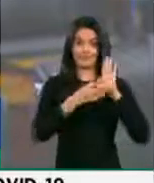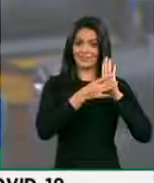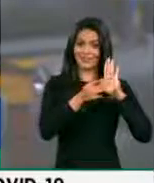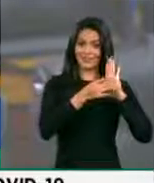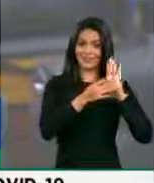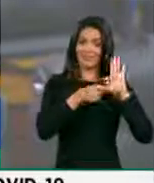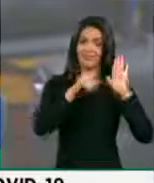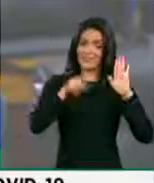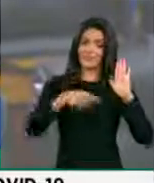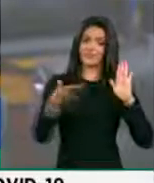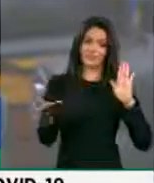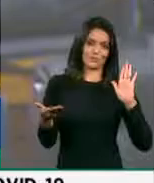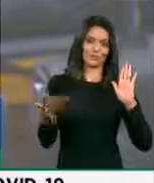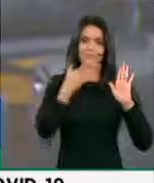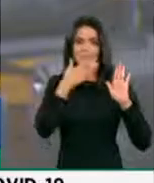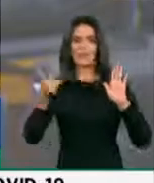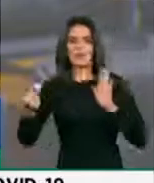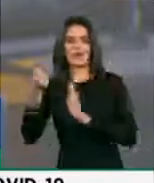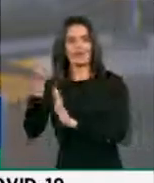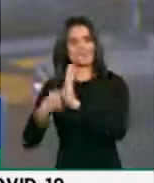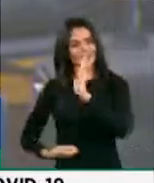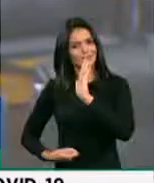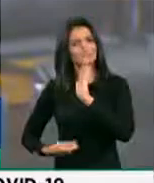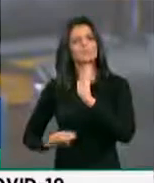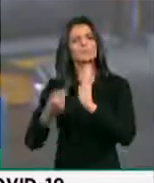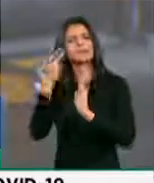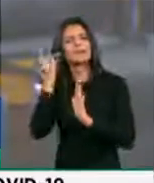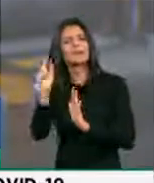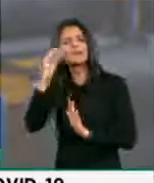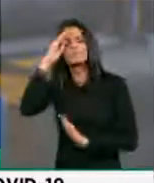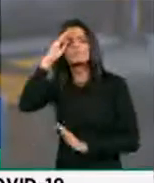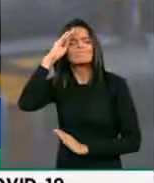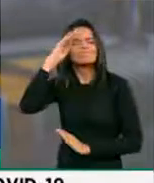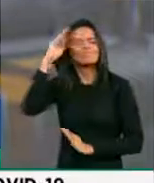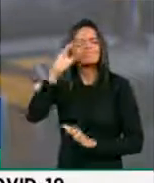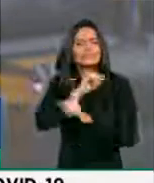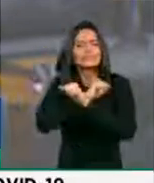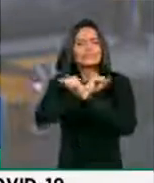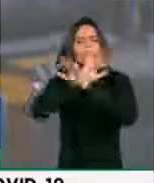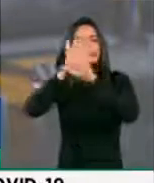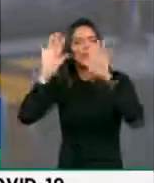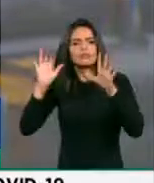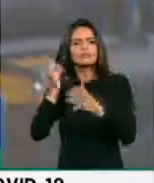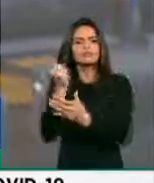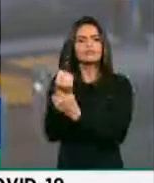destaque, né, para que possa melhorar o projeto no sentido principalmente da transparência e do controle.